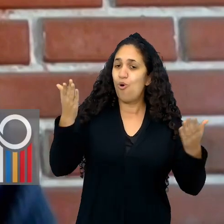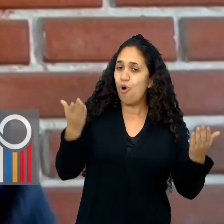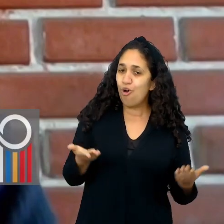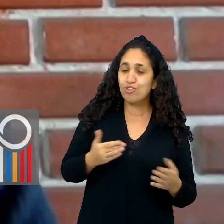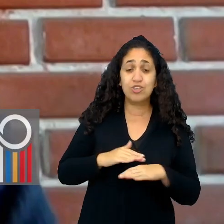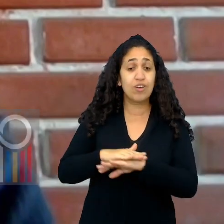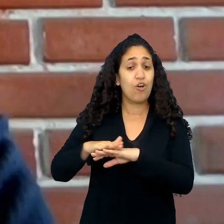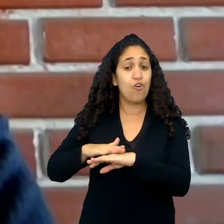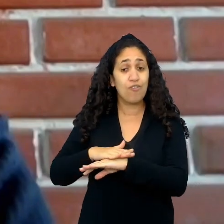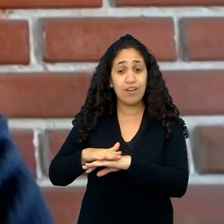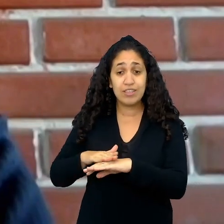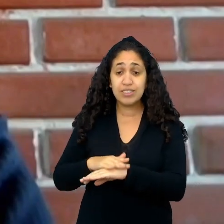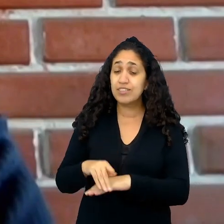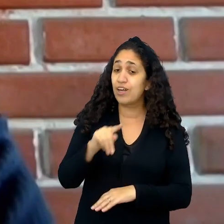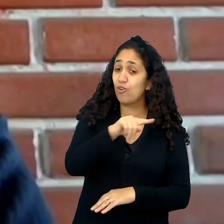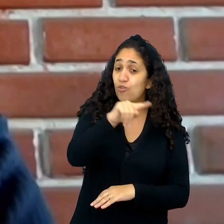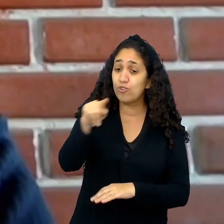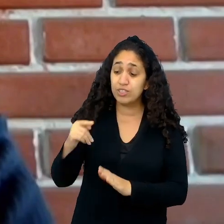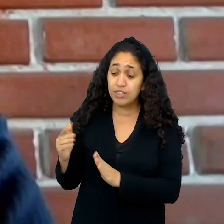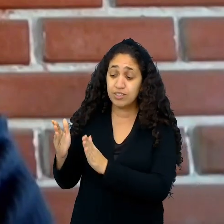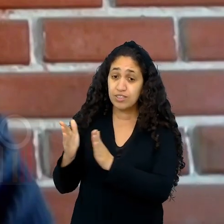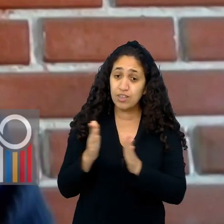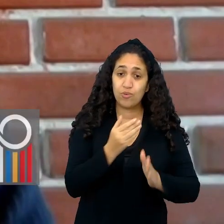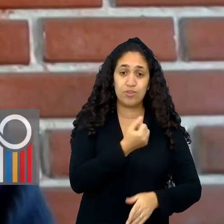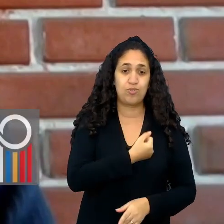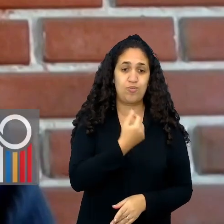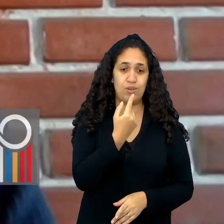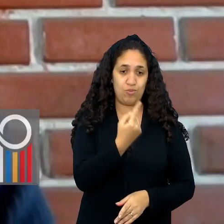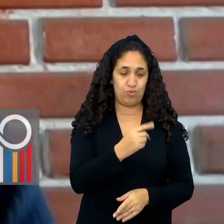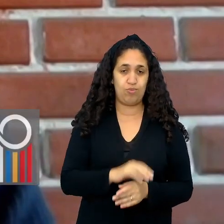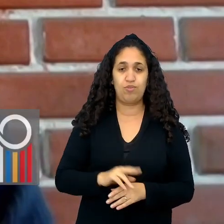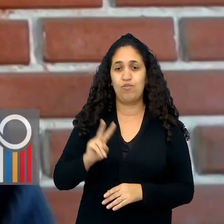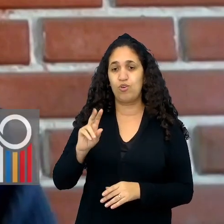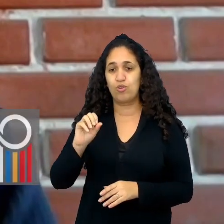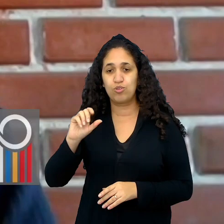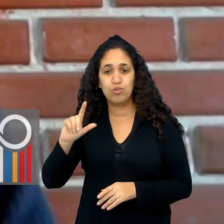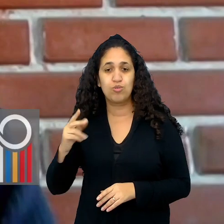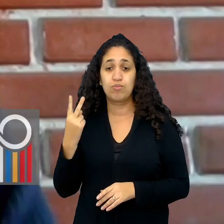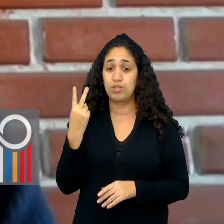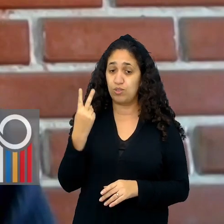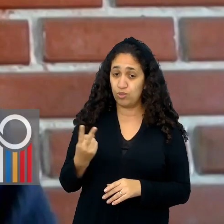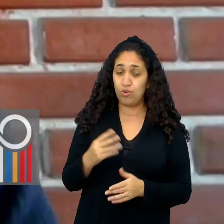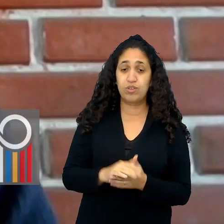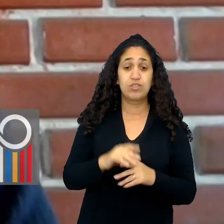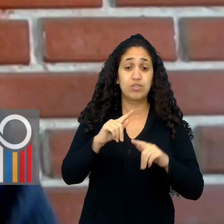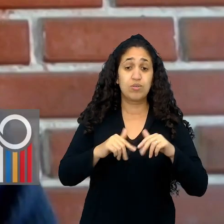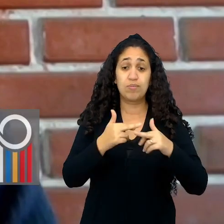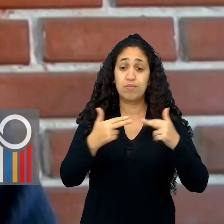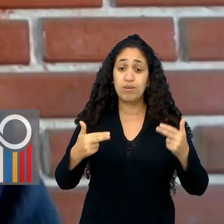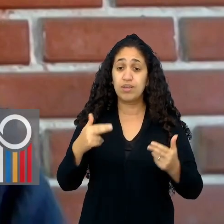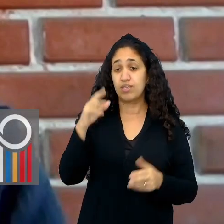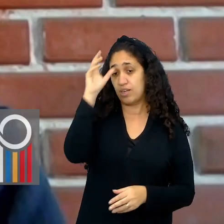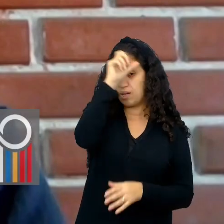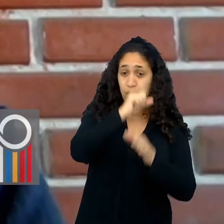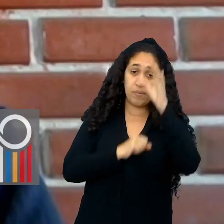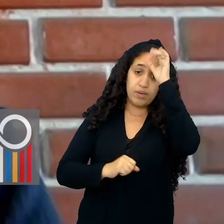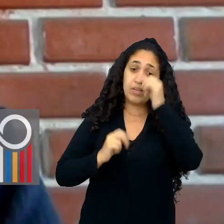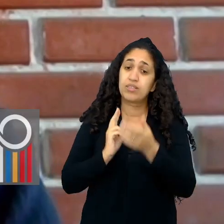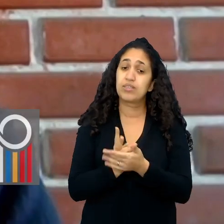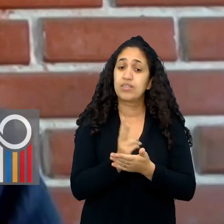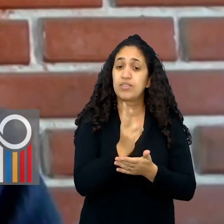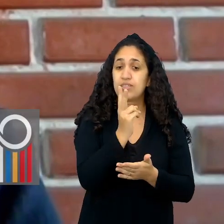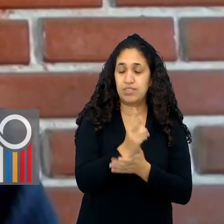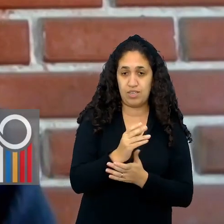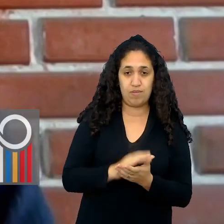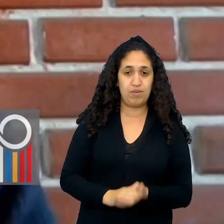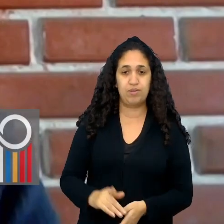com vocês em relação à sequência de atividades 1 do volume 2, do material Aprender Sempre, referente à